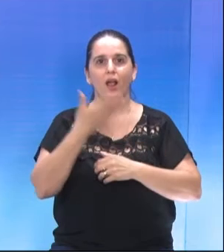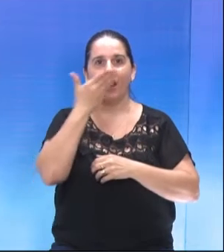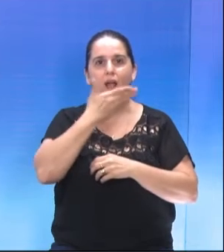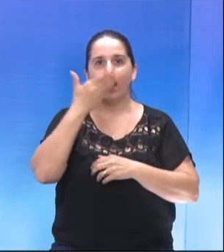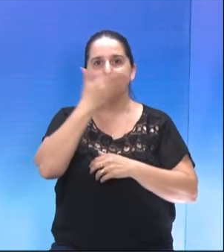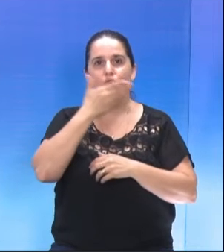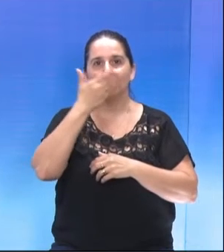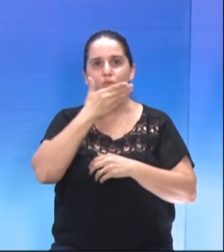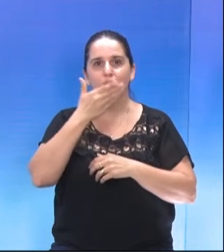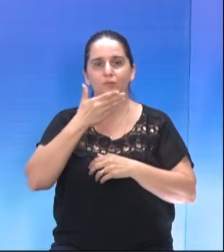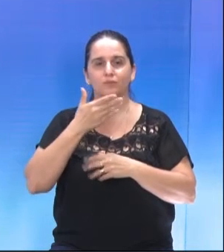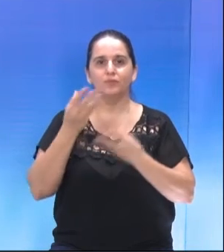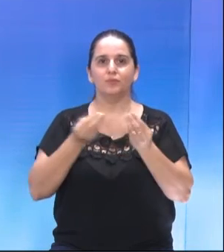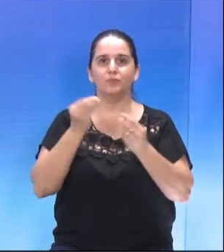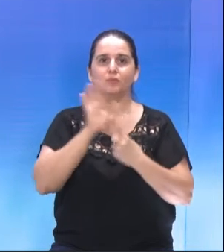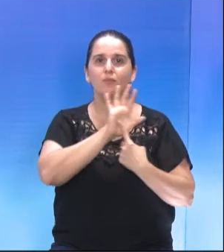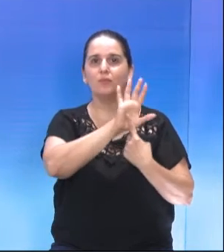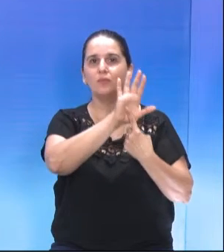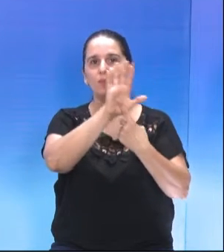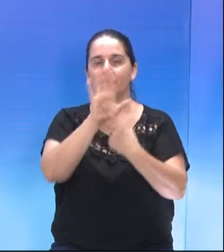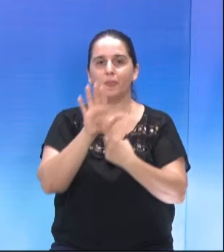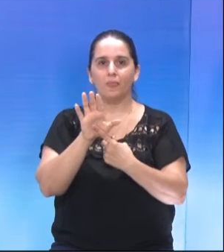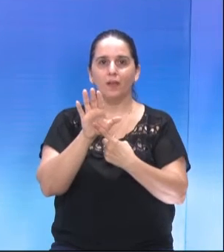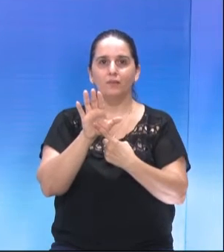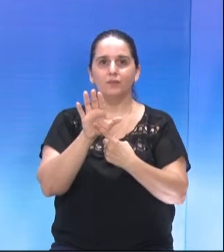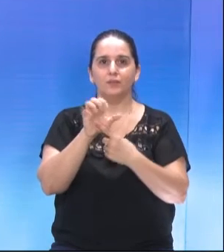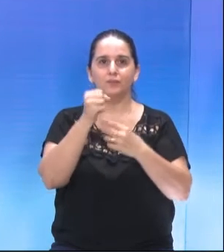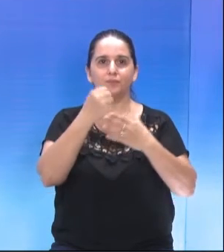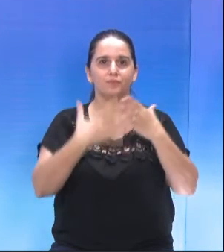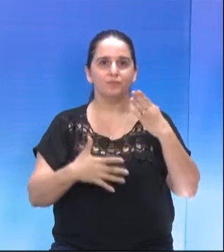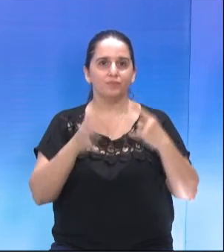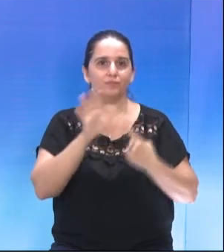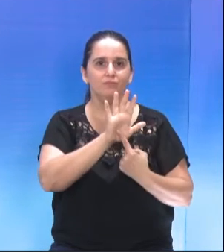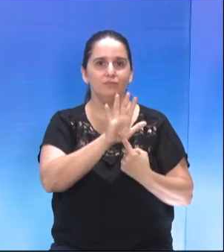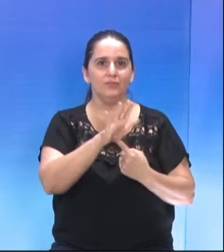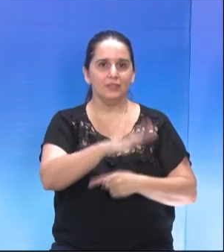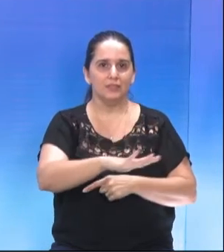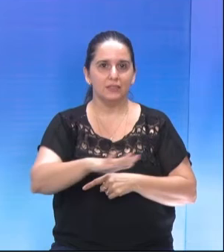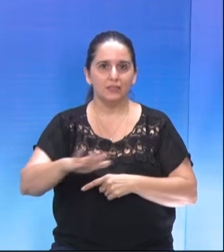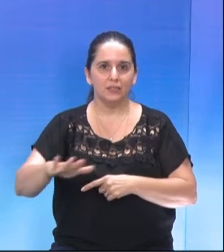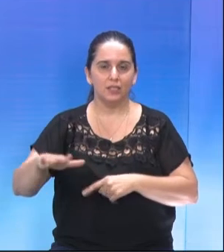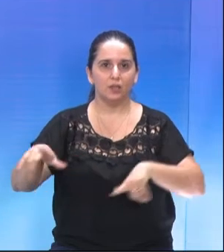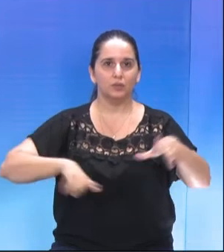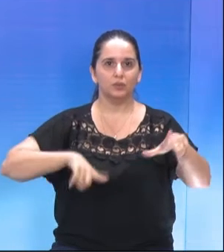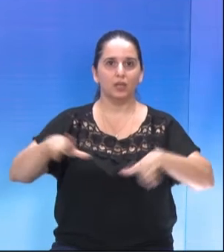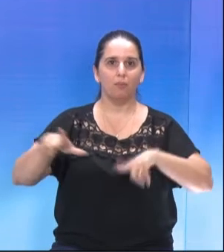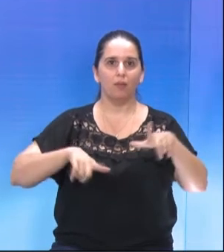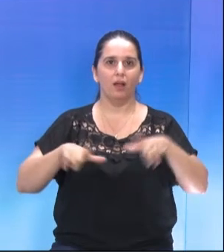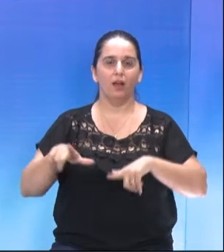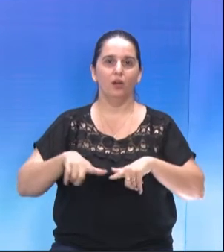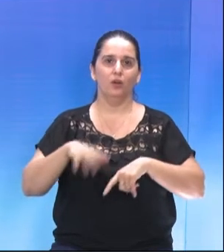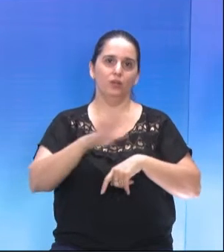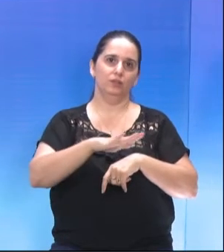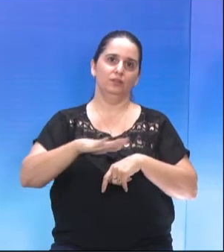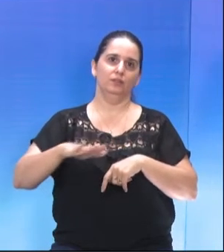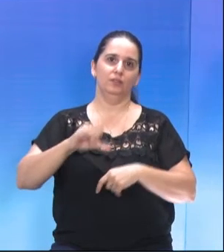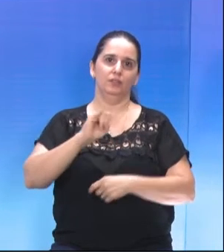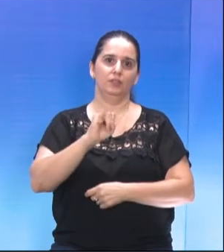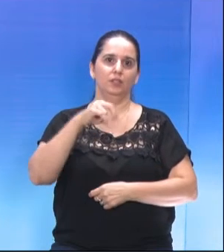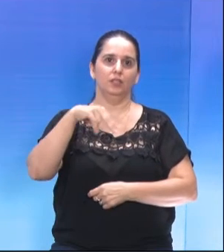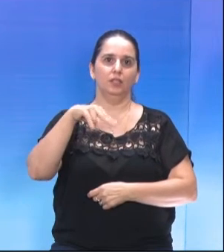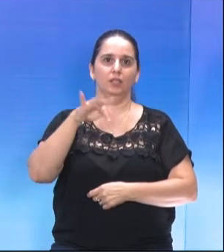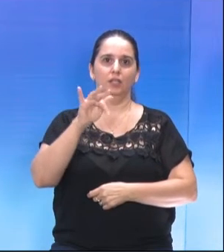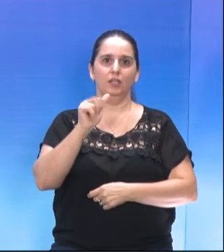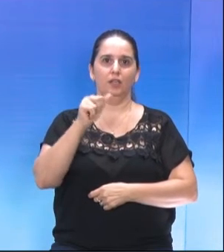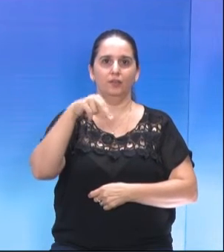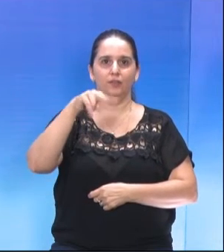sobre esse aspecto, porque estava levando as crianças ao trabalho infantil. Então, a arte